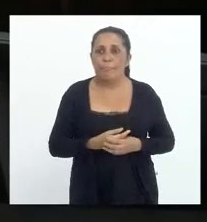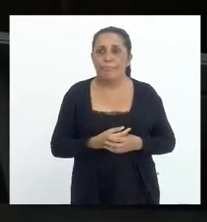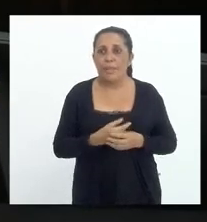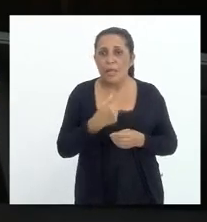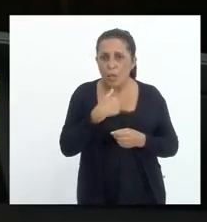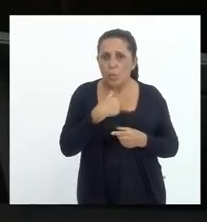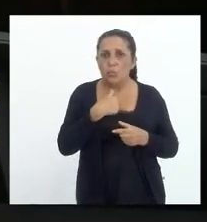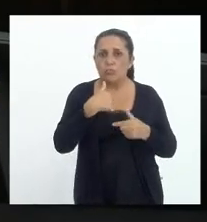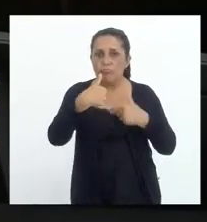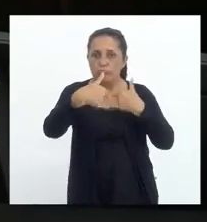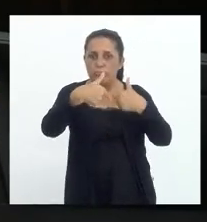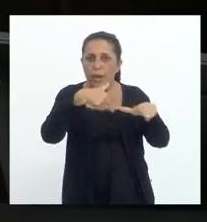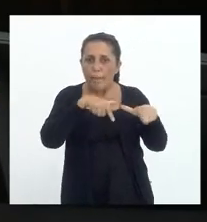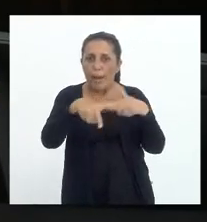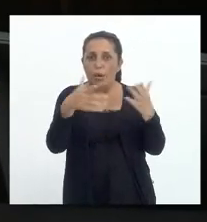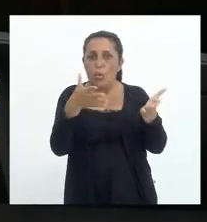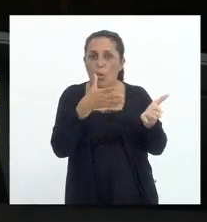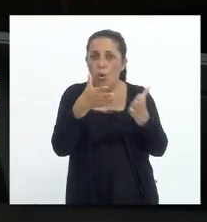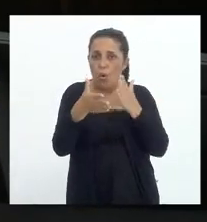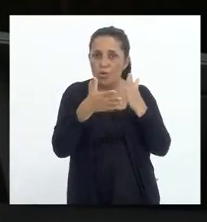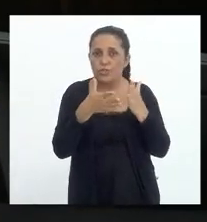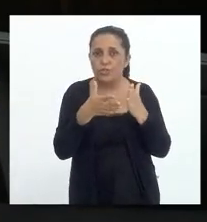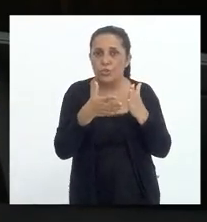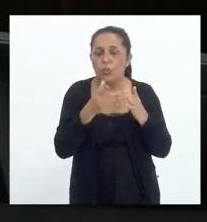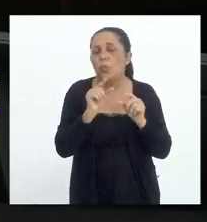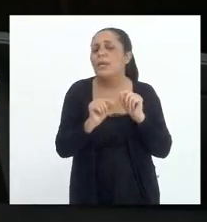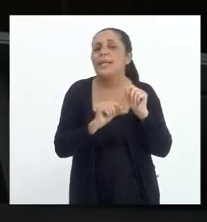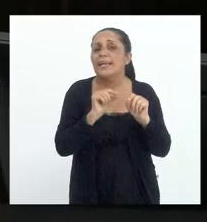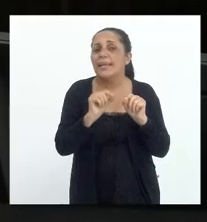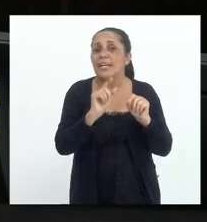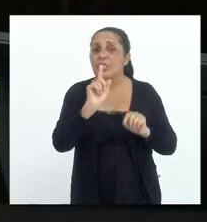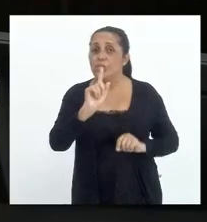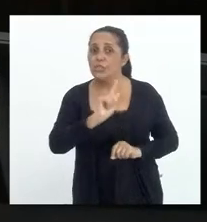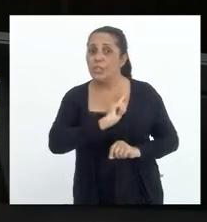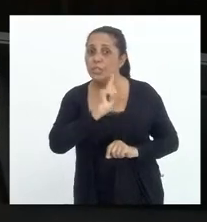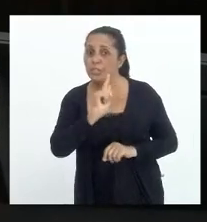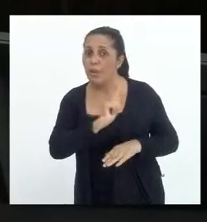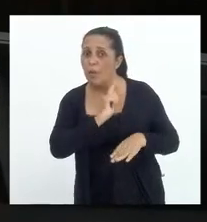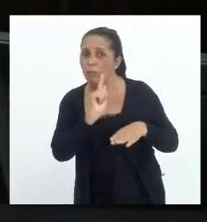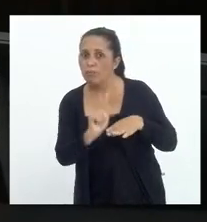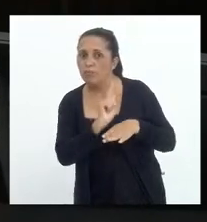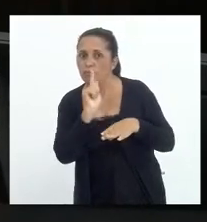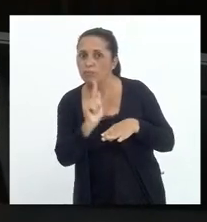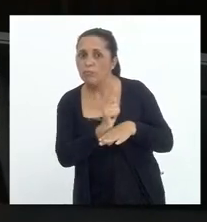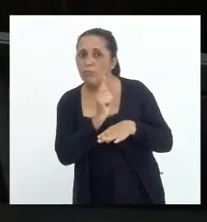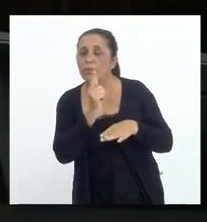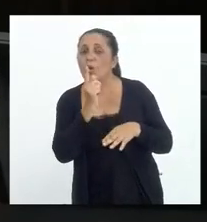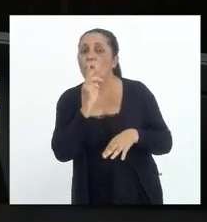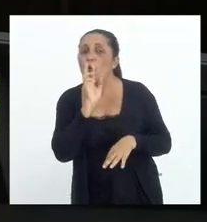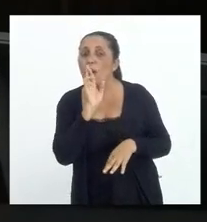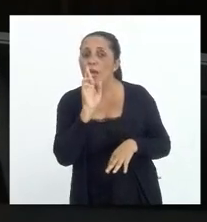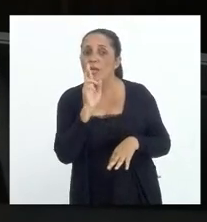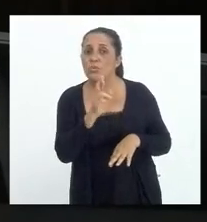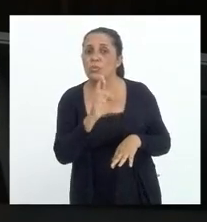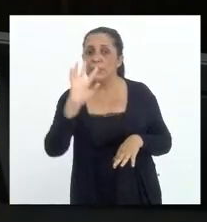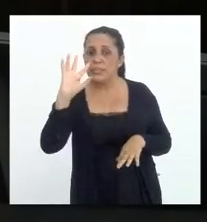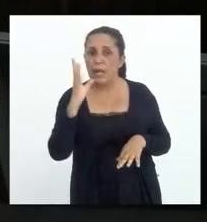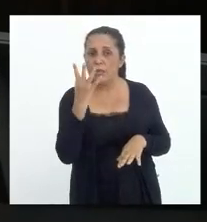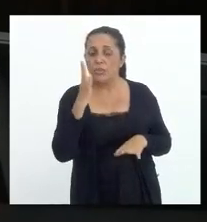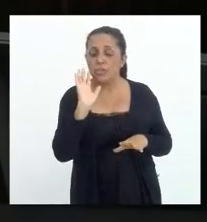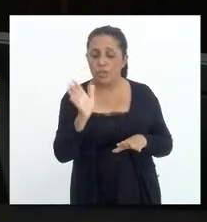estou trabalhando hoje, que é a gestão por resultados. Nós fizemos uma mudança já de